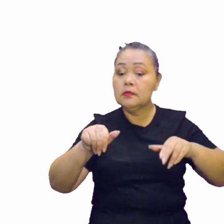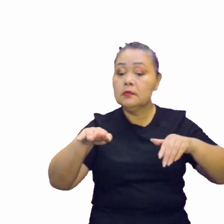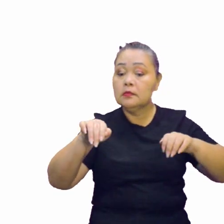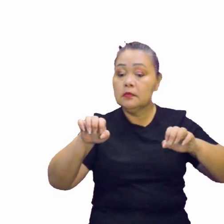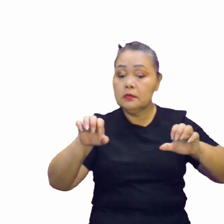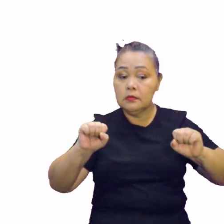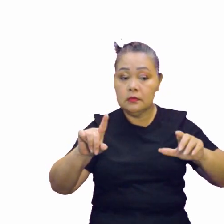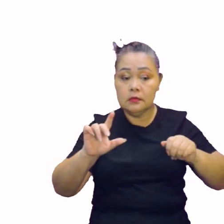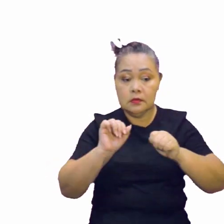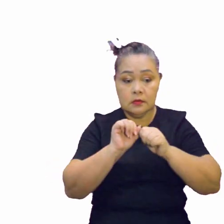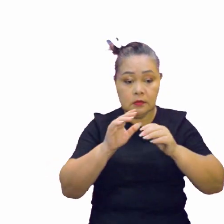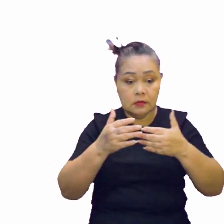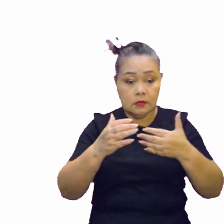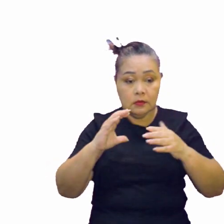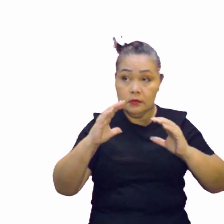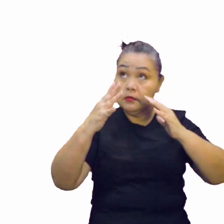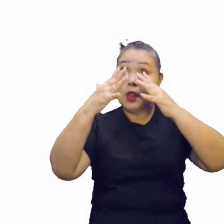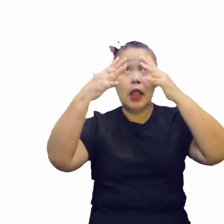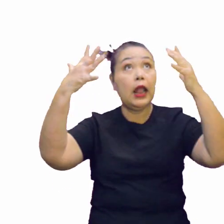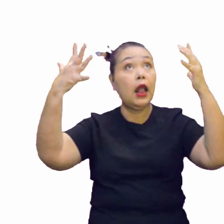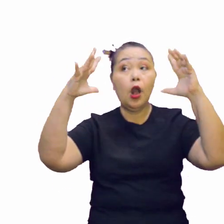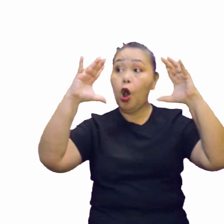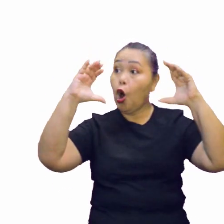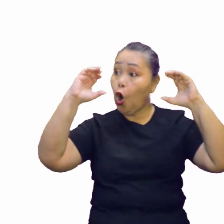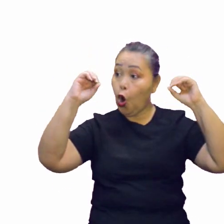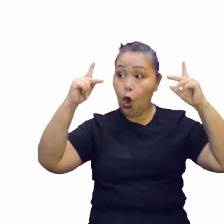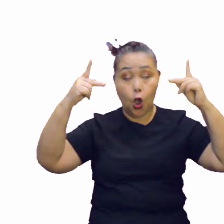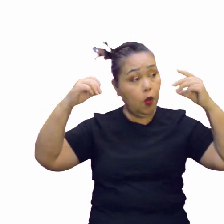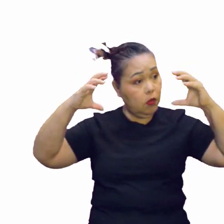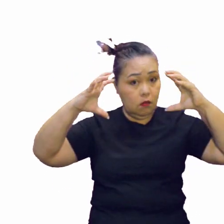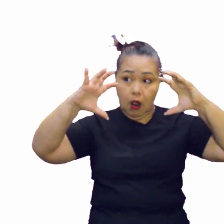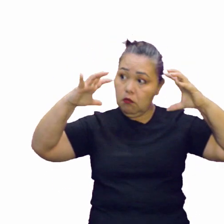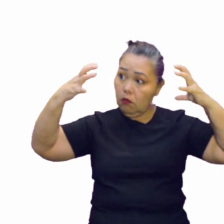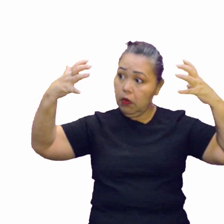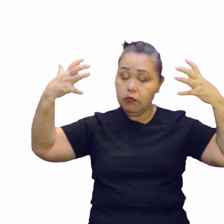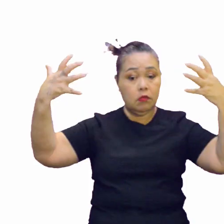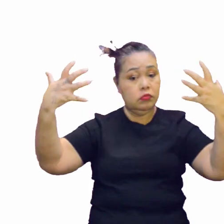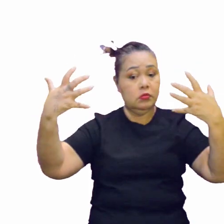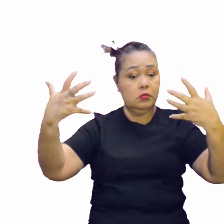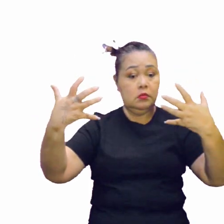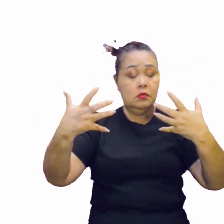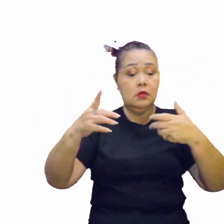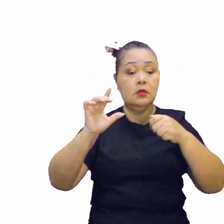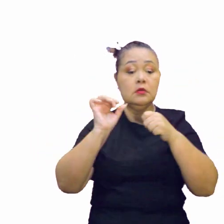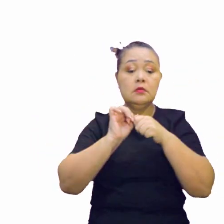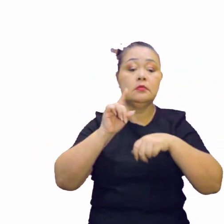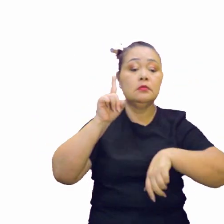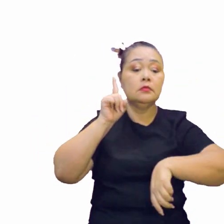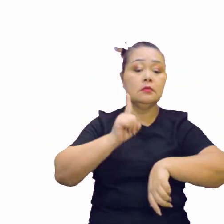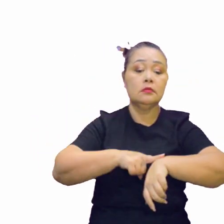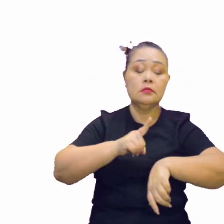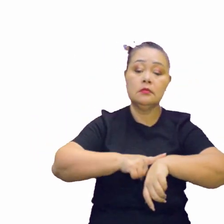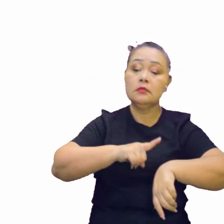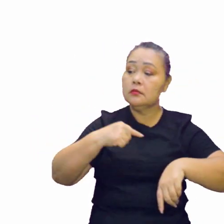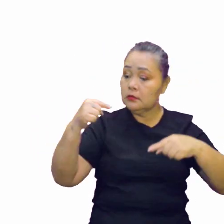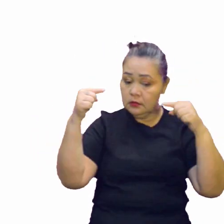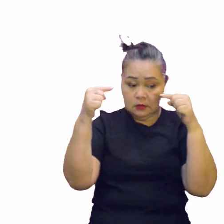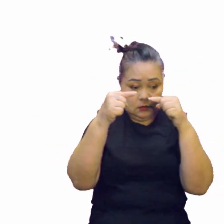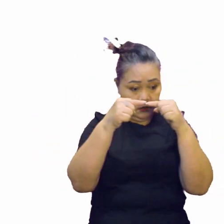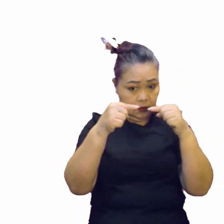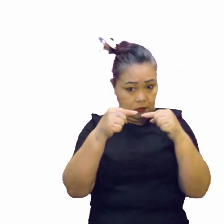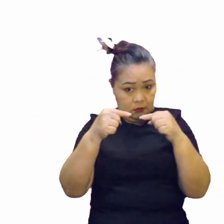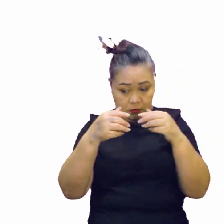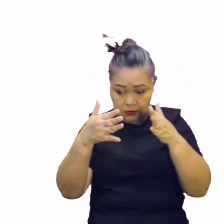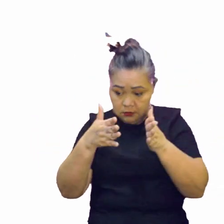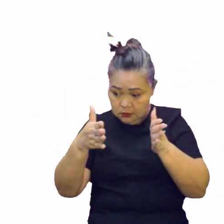copas, quando nós temos aí o tempo de duração da combinação entre esses